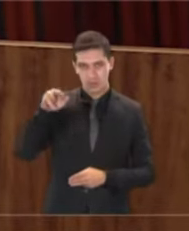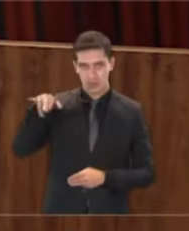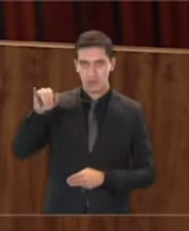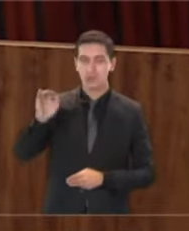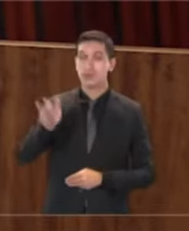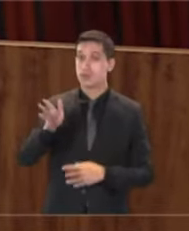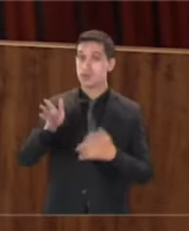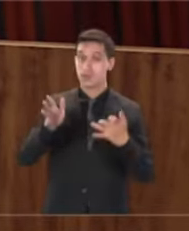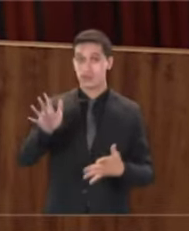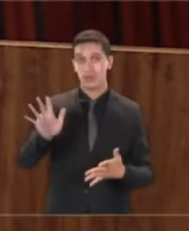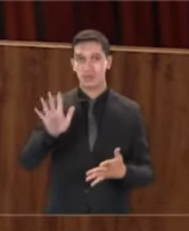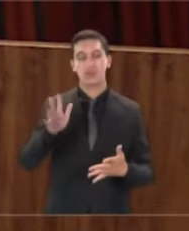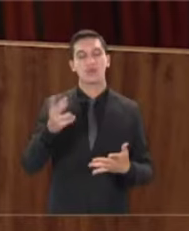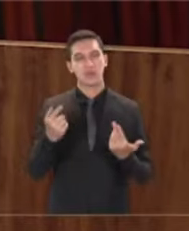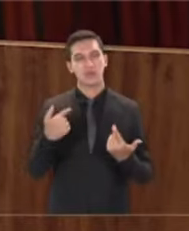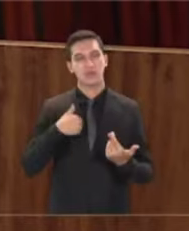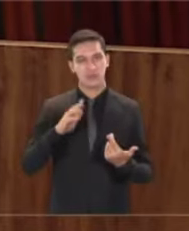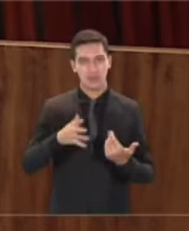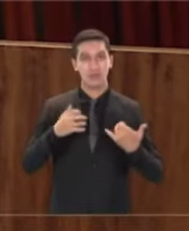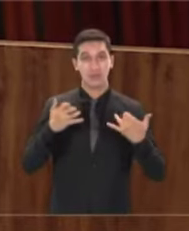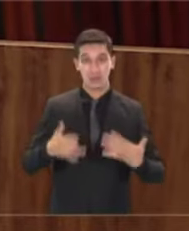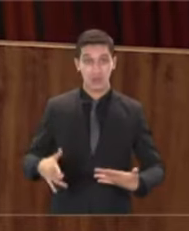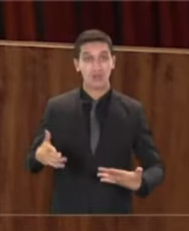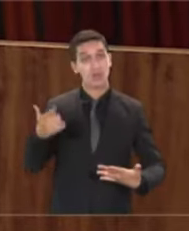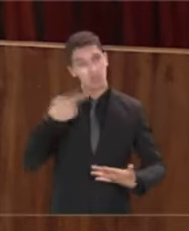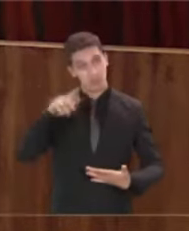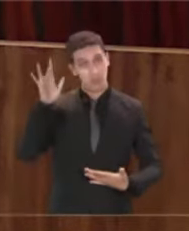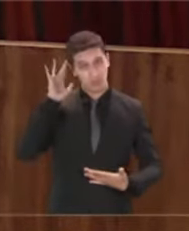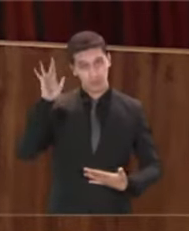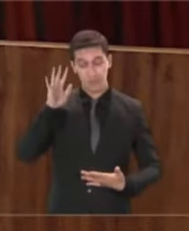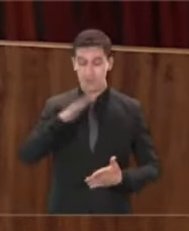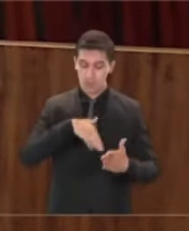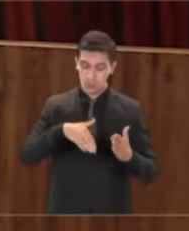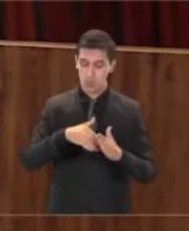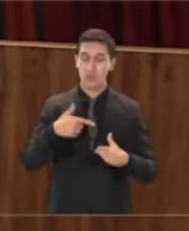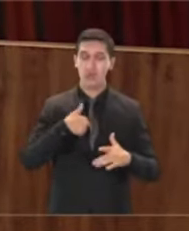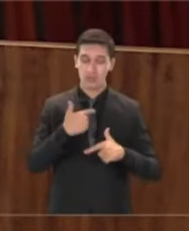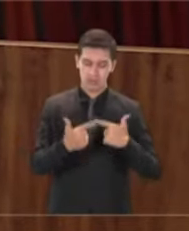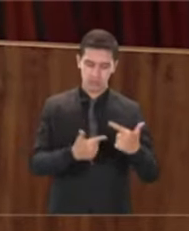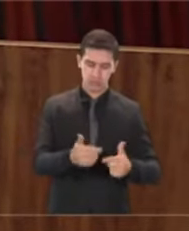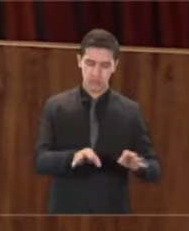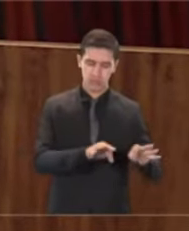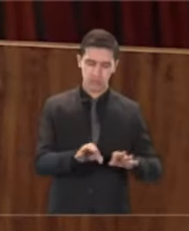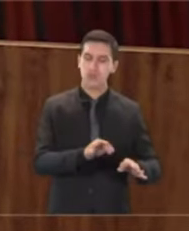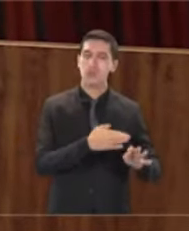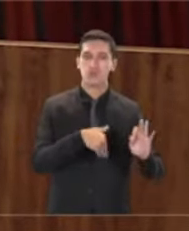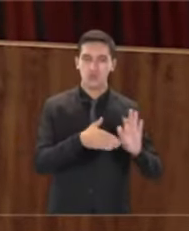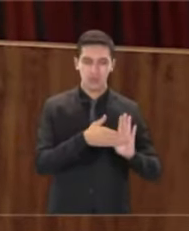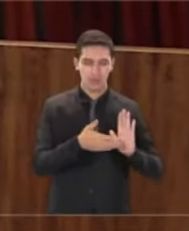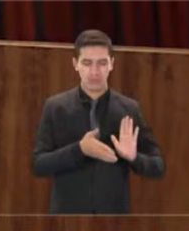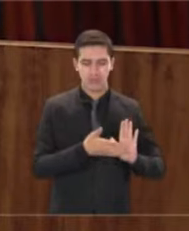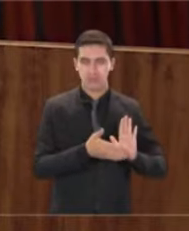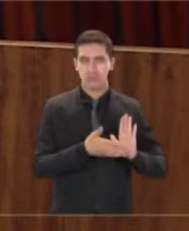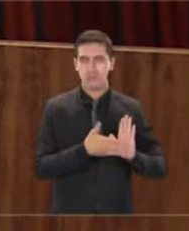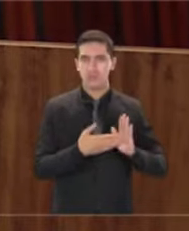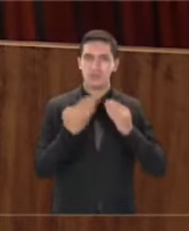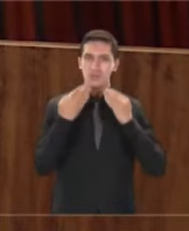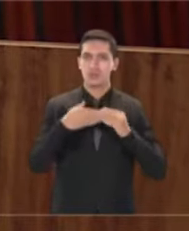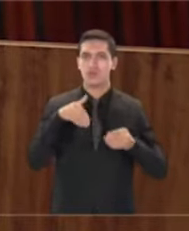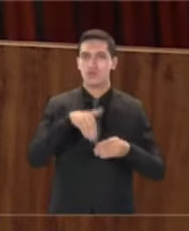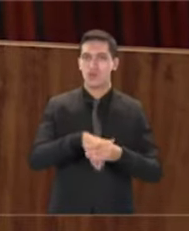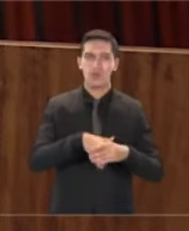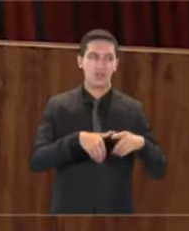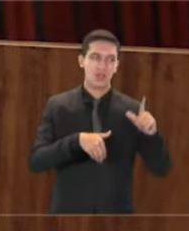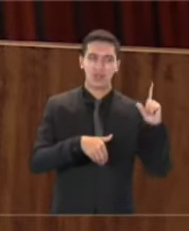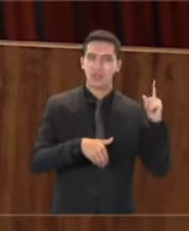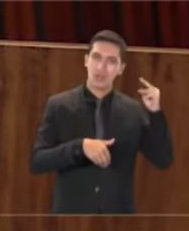presidente, e reitero, tudo que eu elaborei em todas as propostas que eu apresentei, que foram votadas